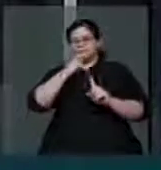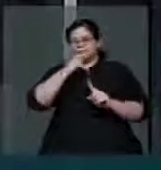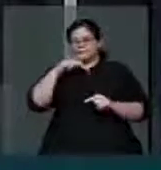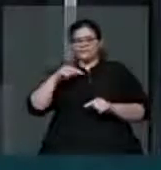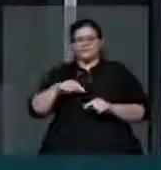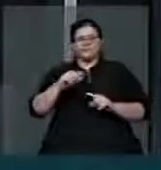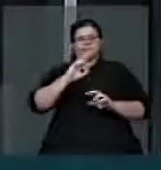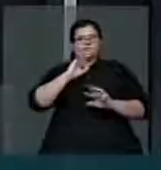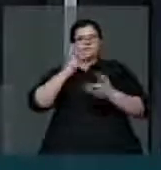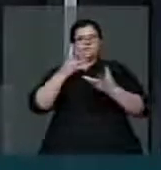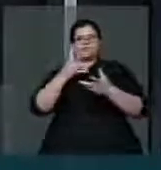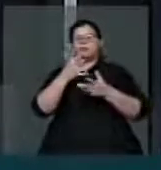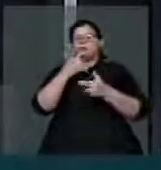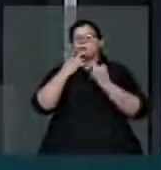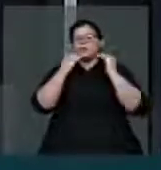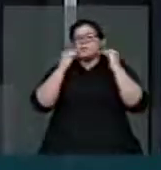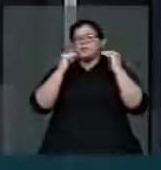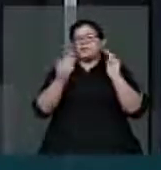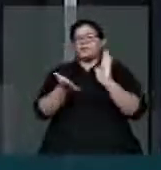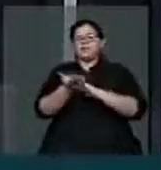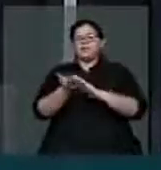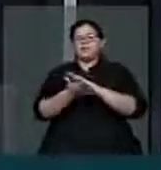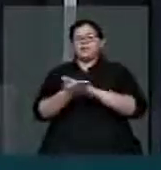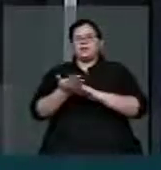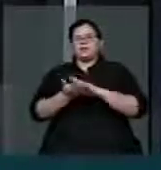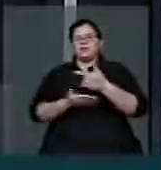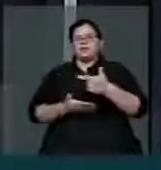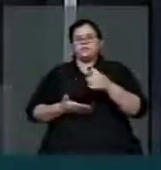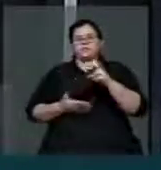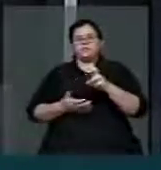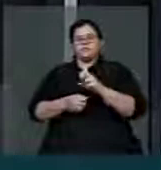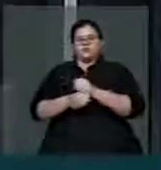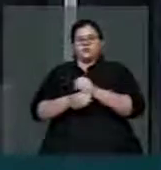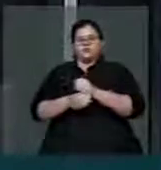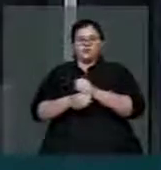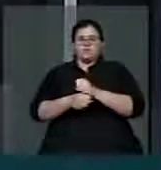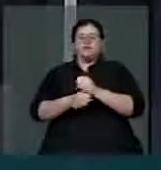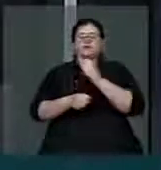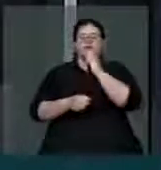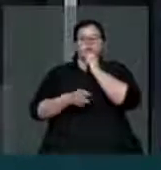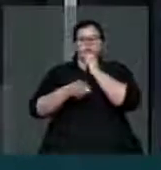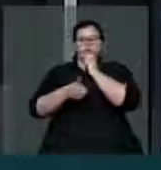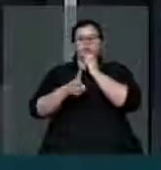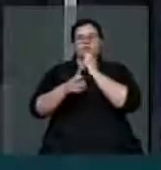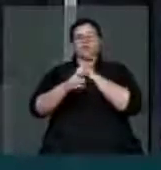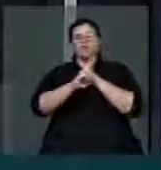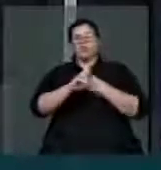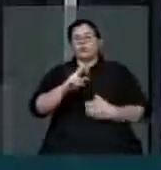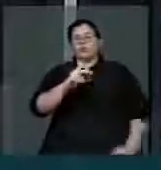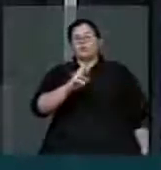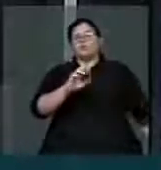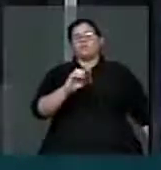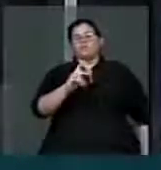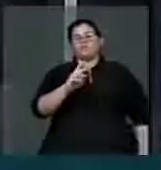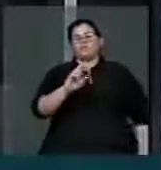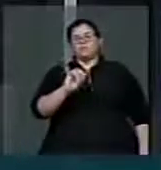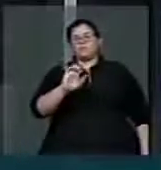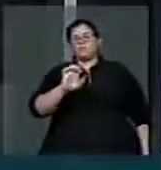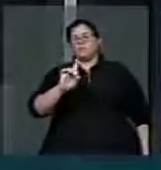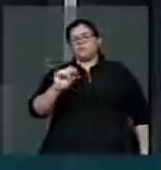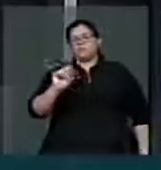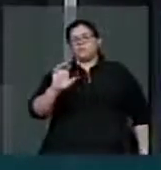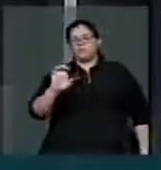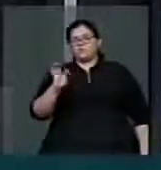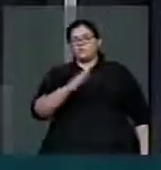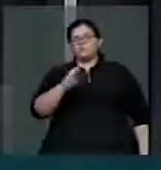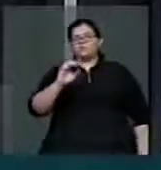uma regulamentação nesses 25 anos, a propriedade cruzada continua ocorrendo no país. Proíbe também a